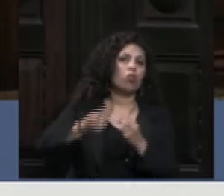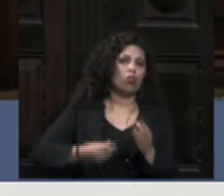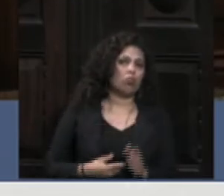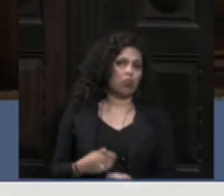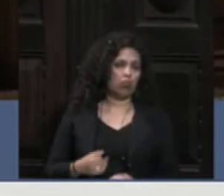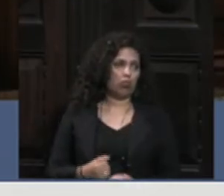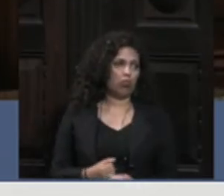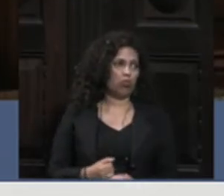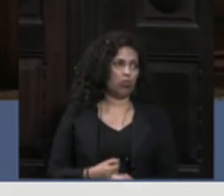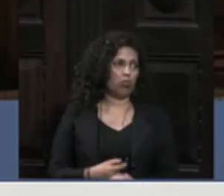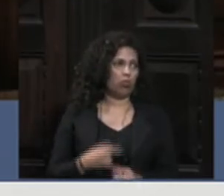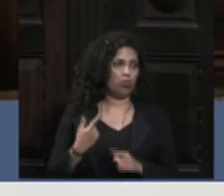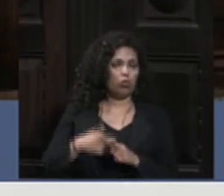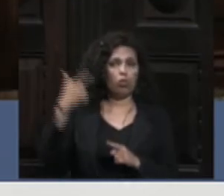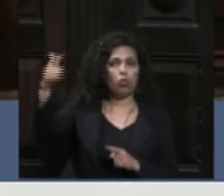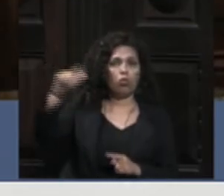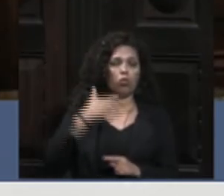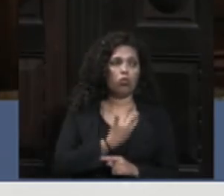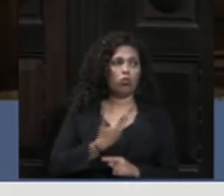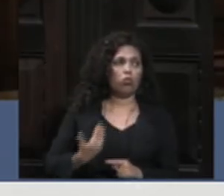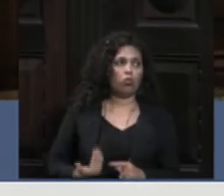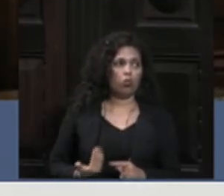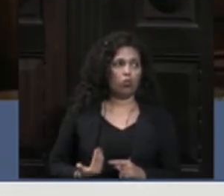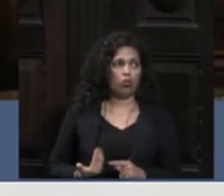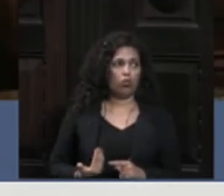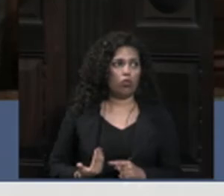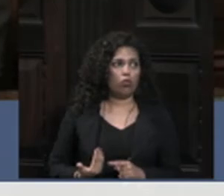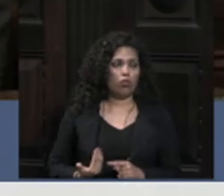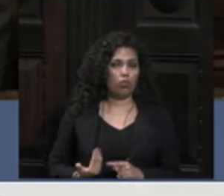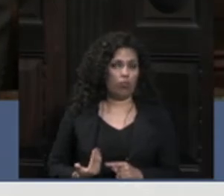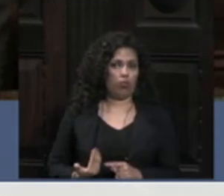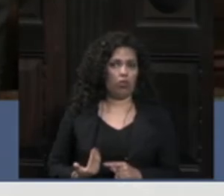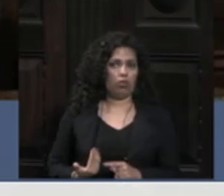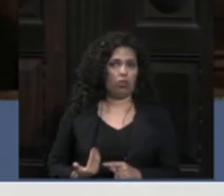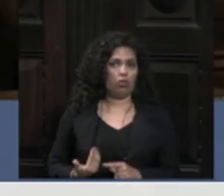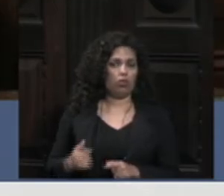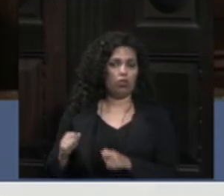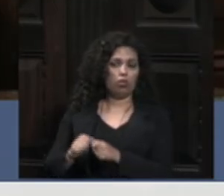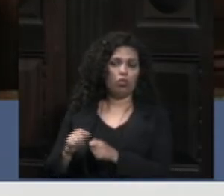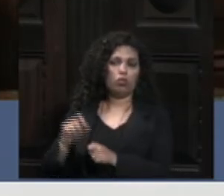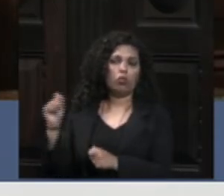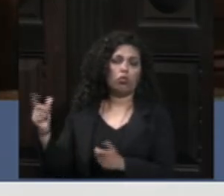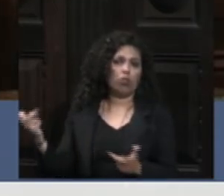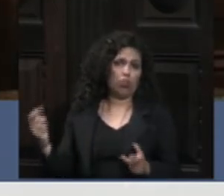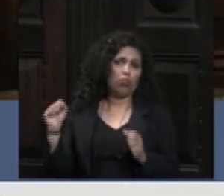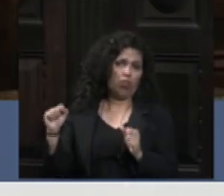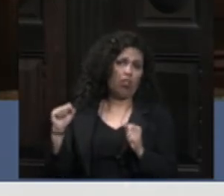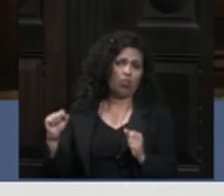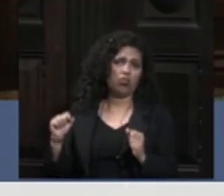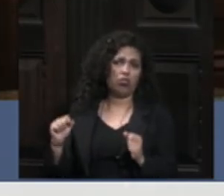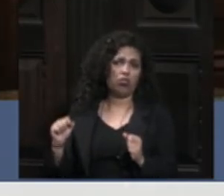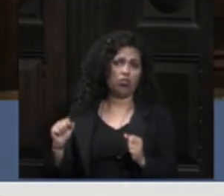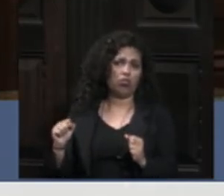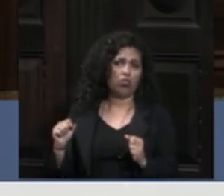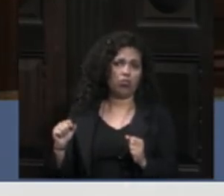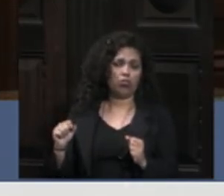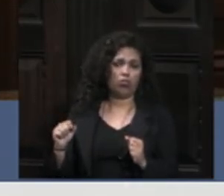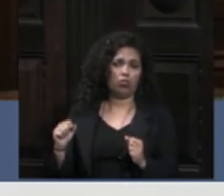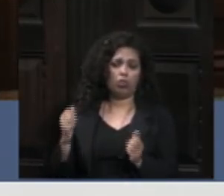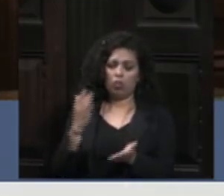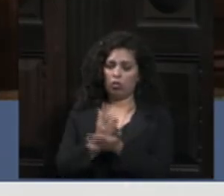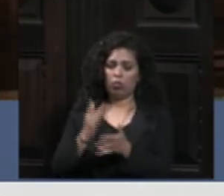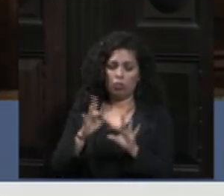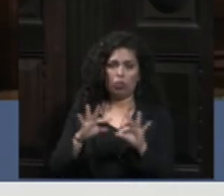avançar, porque o novo governo que recompõe a sua base parlamentar pode impedir a democratização da